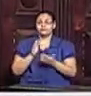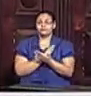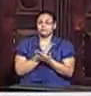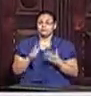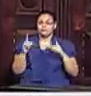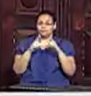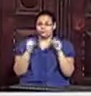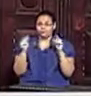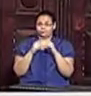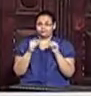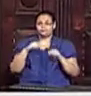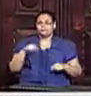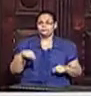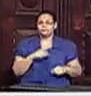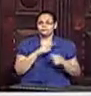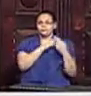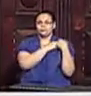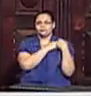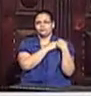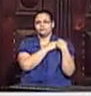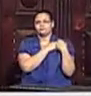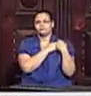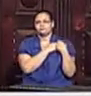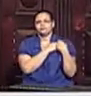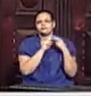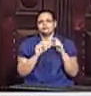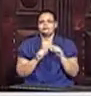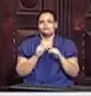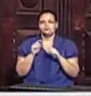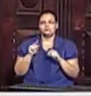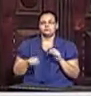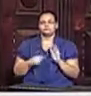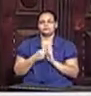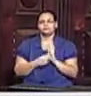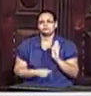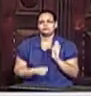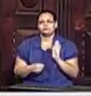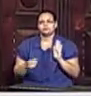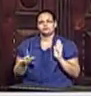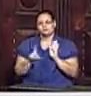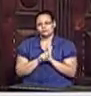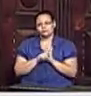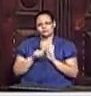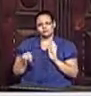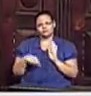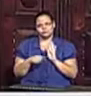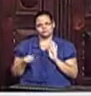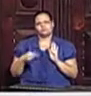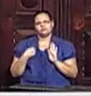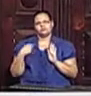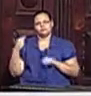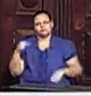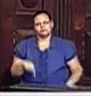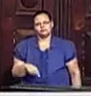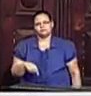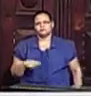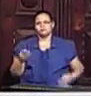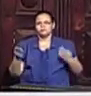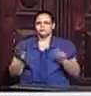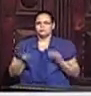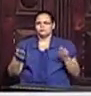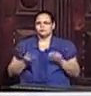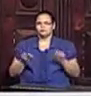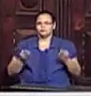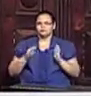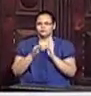e algumas da nossa responsabilidade, que são matérias legislativas, que nós traremos a esse Parlamento. Hoje